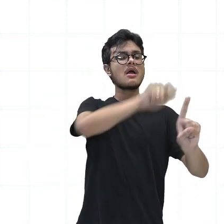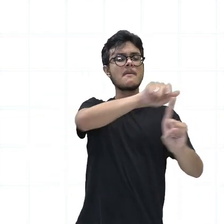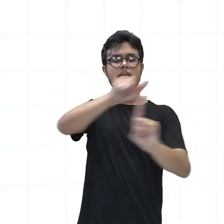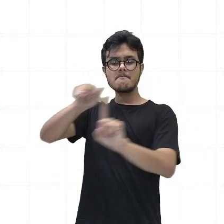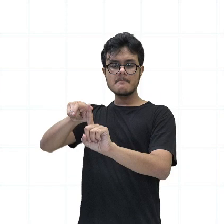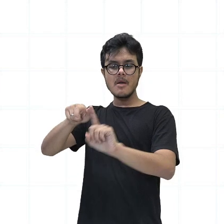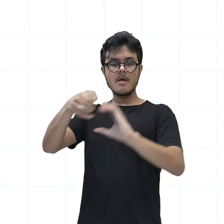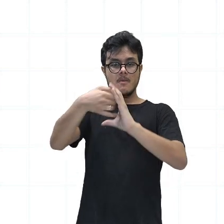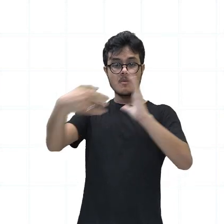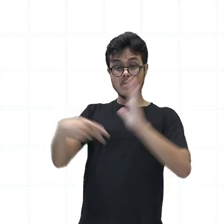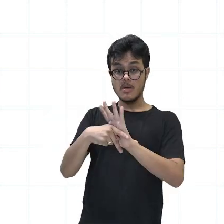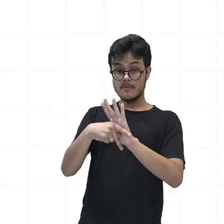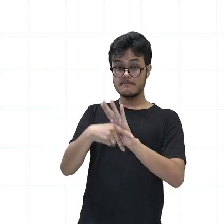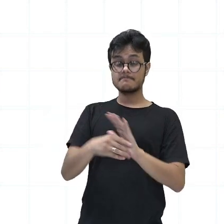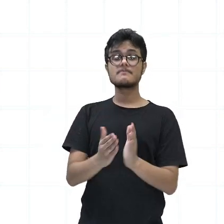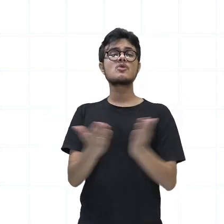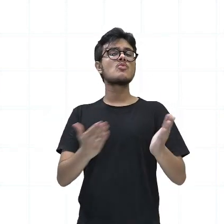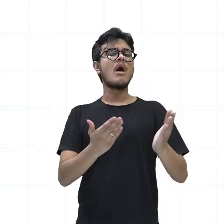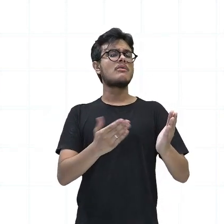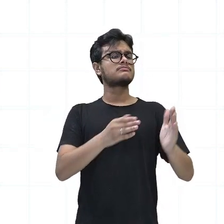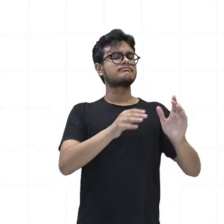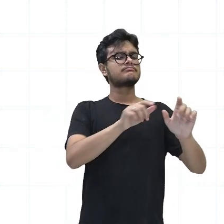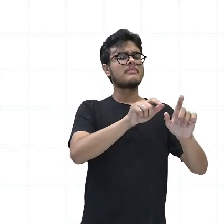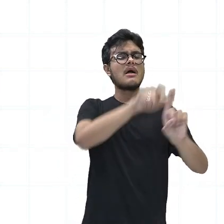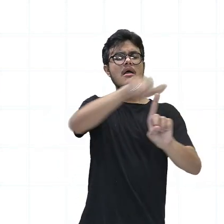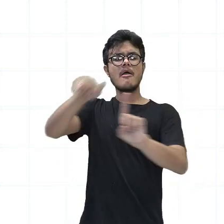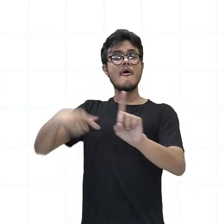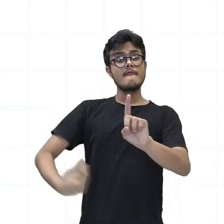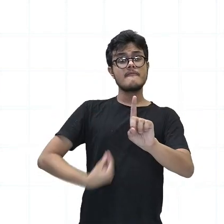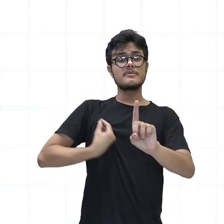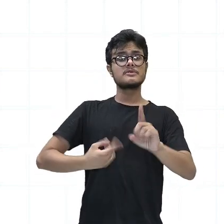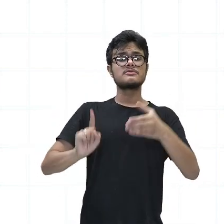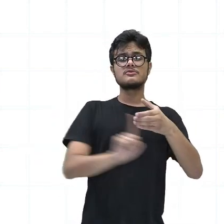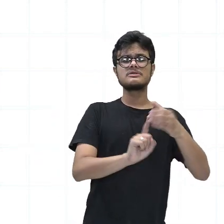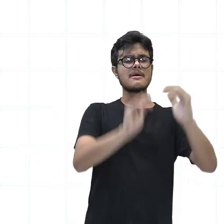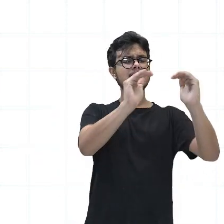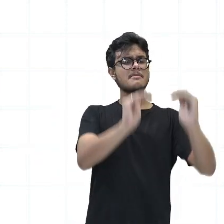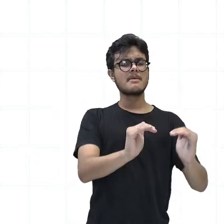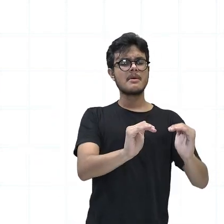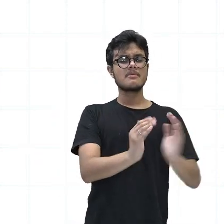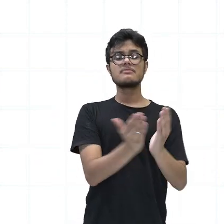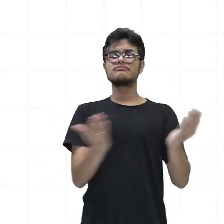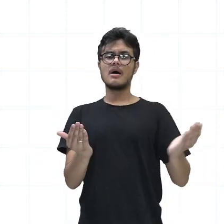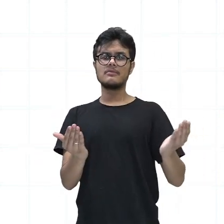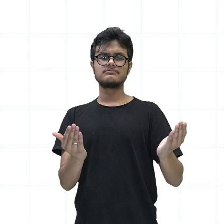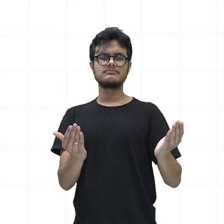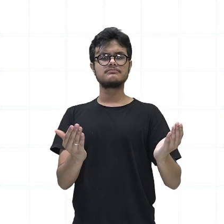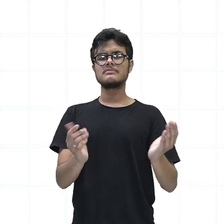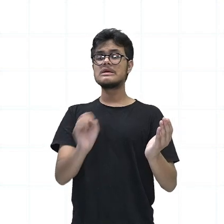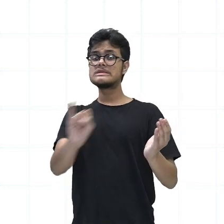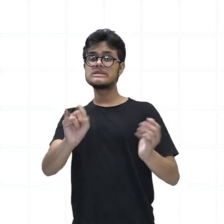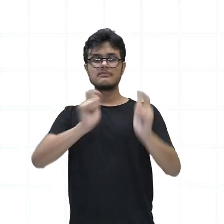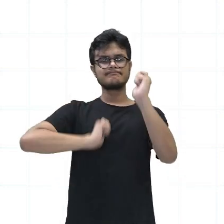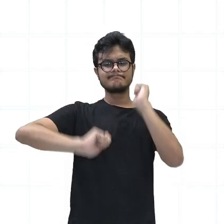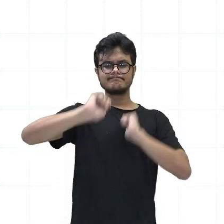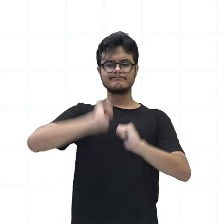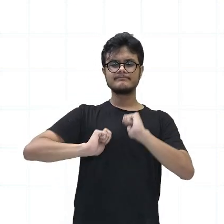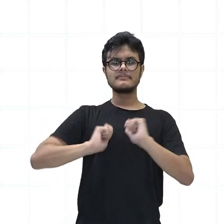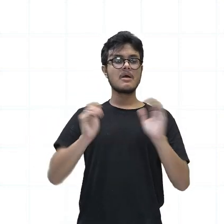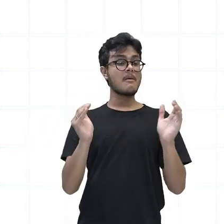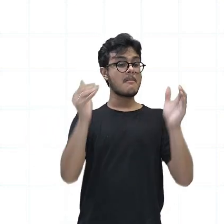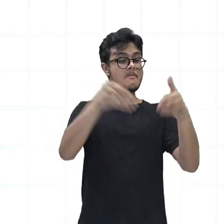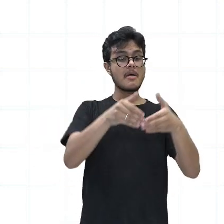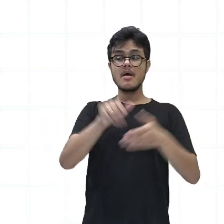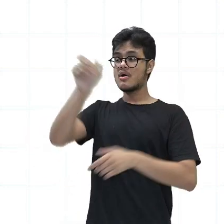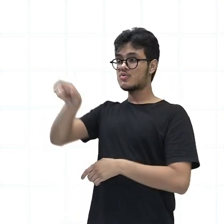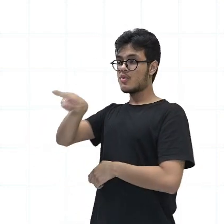personagens, suas ocupações e status sociais, as exigências de trama e a visão artística do